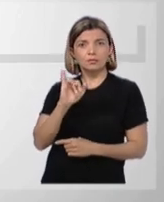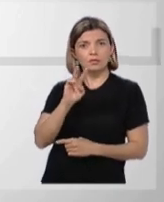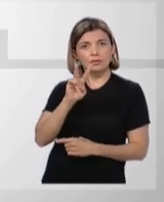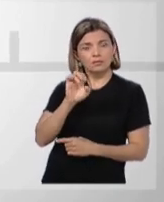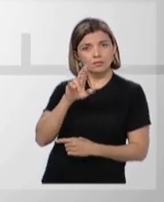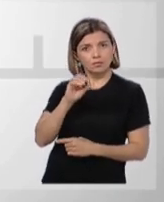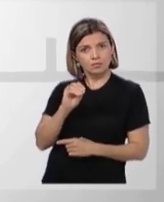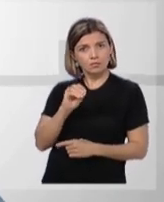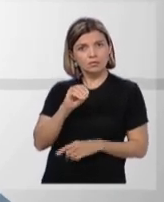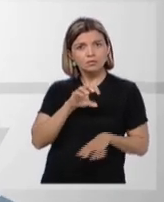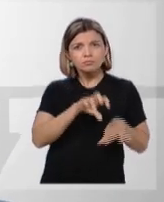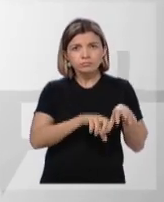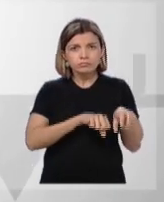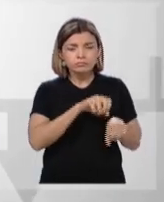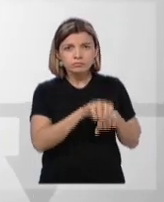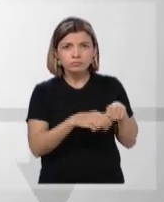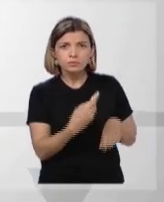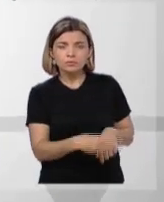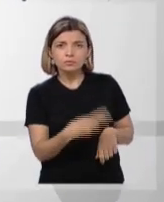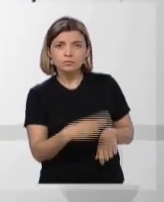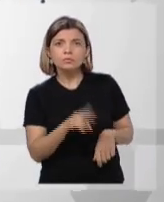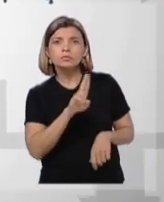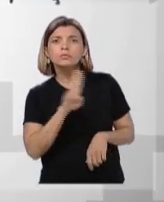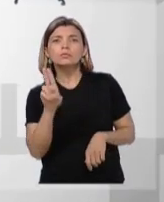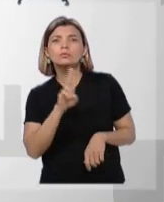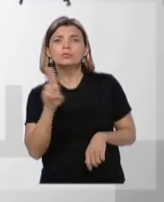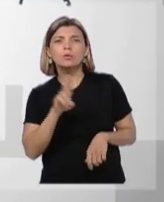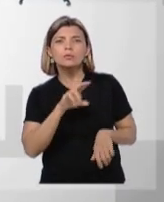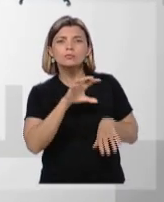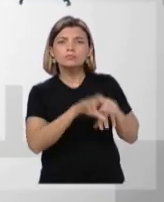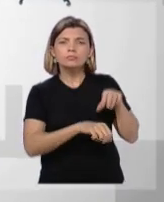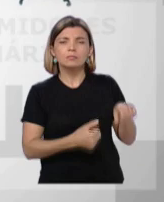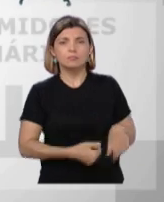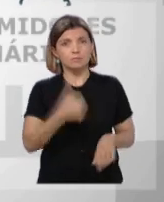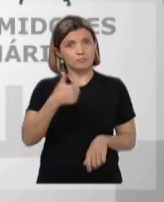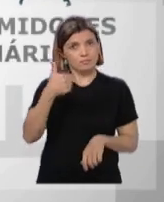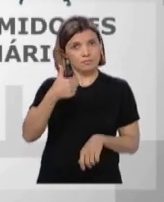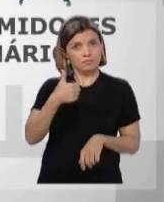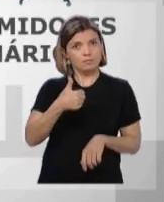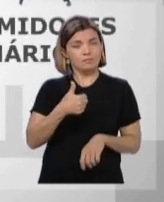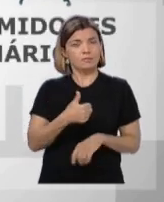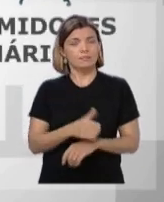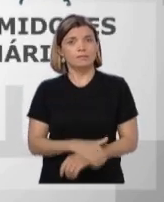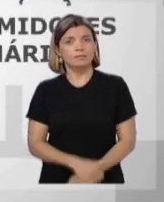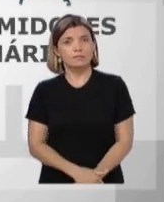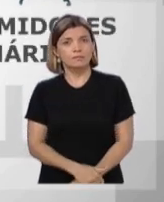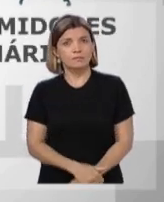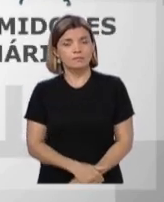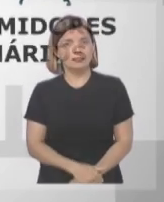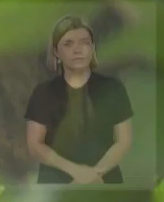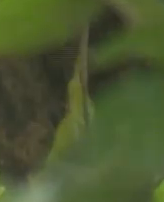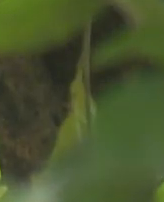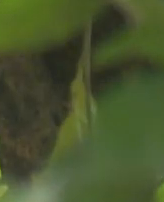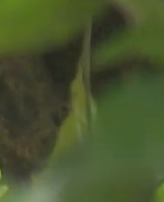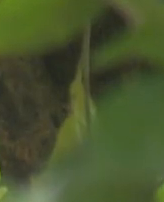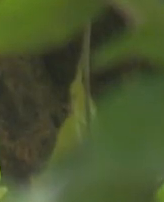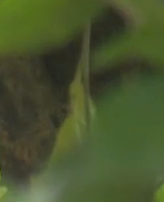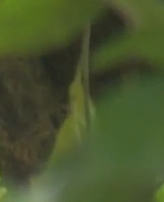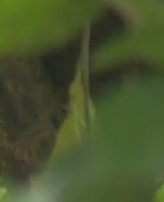se alimentarem diretamente dos produtores, são chamados de consumidores primários.